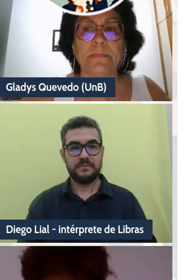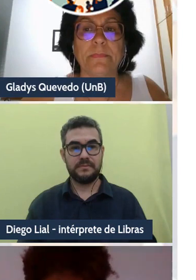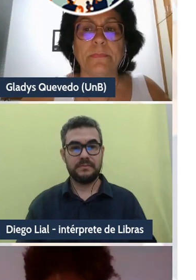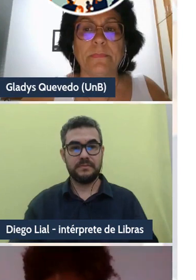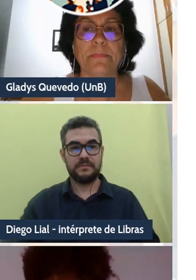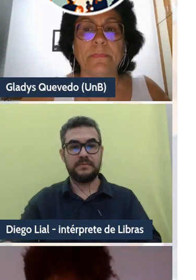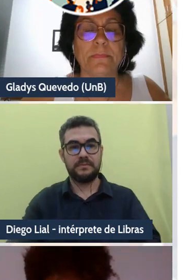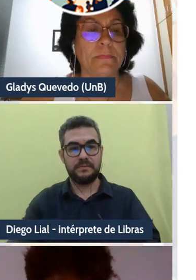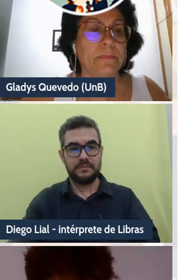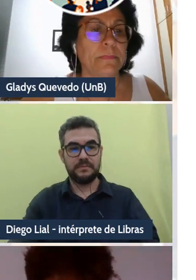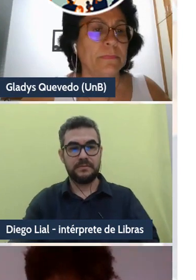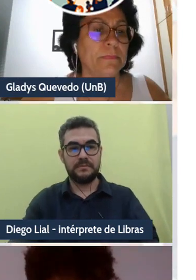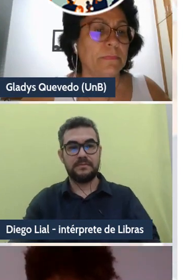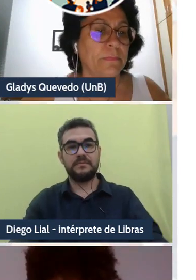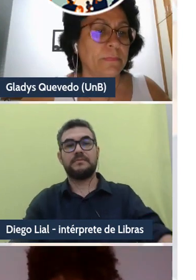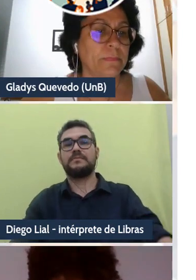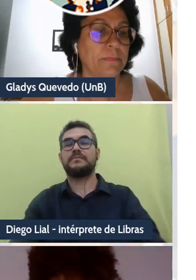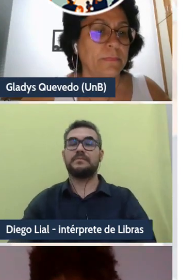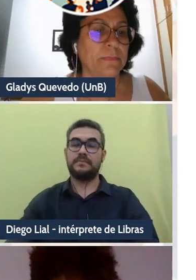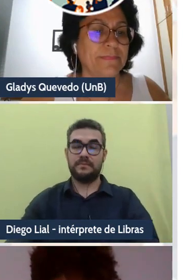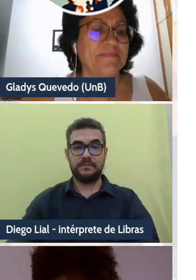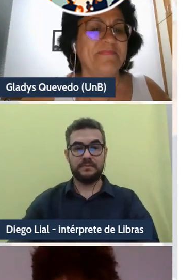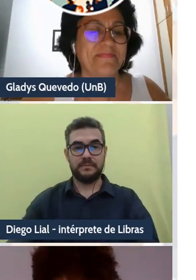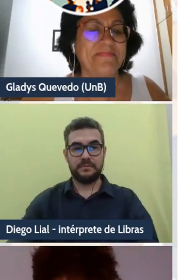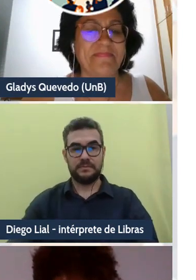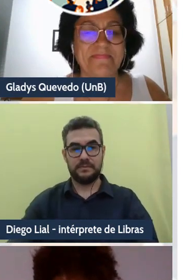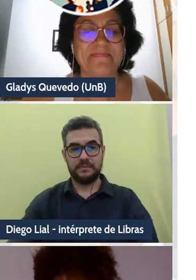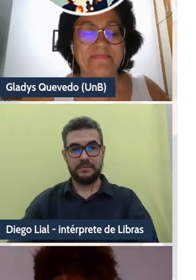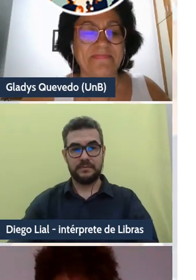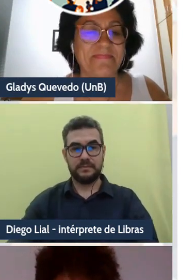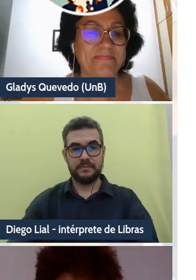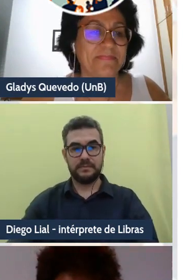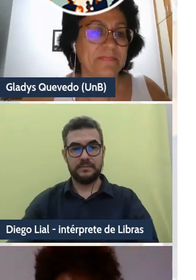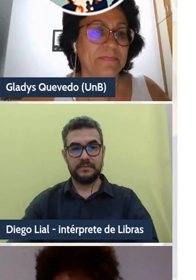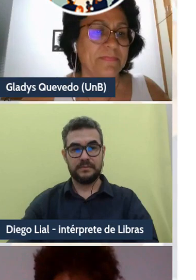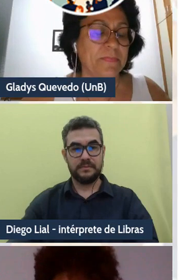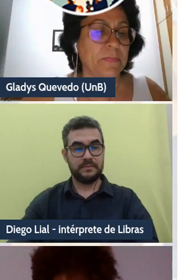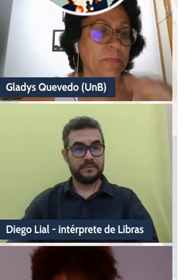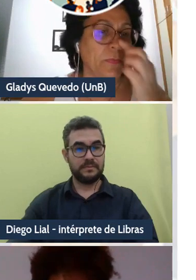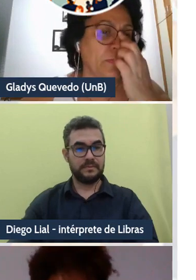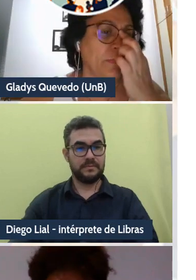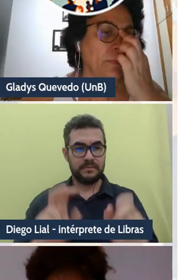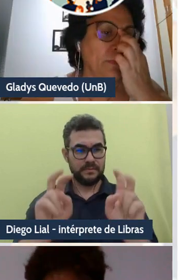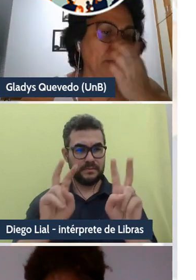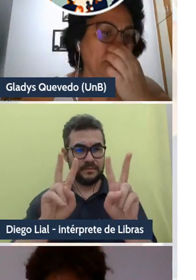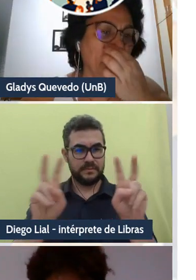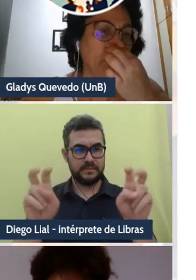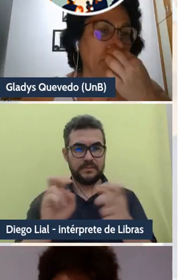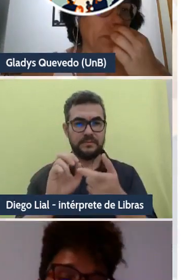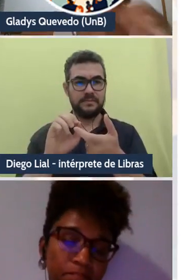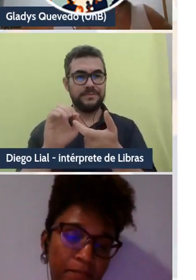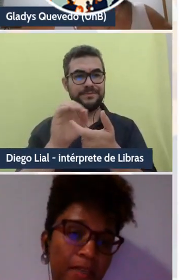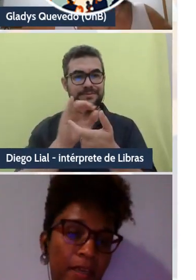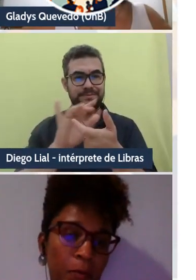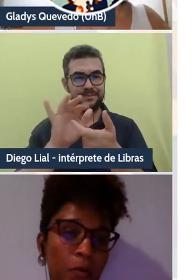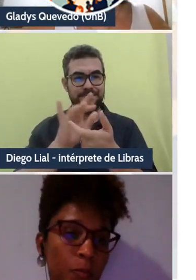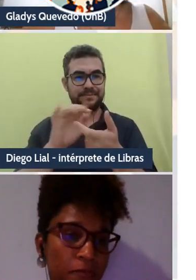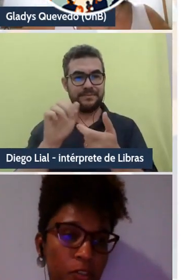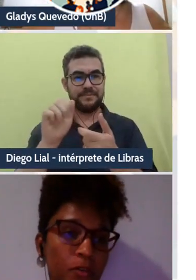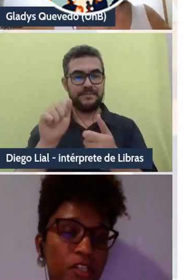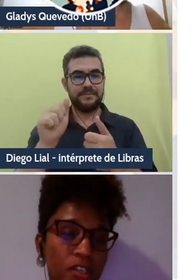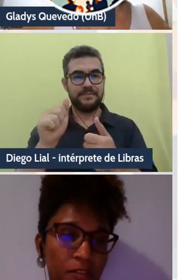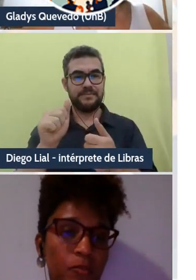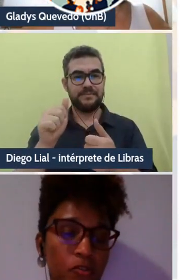Convocação para pensarmos sobre letramento em avaliação, né? Que é realmente algo que a gente não costuma, eu